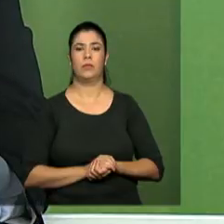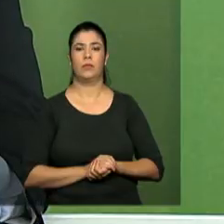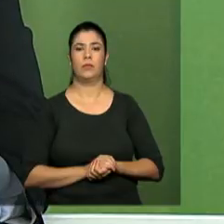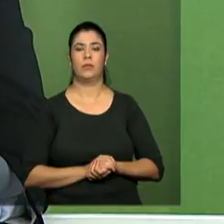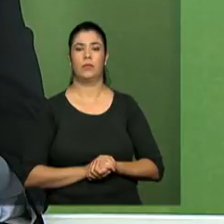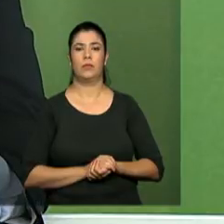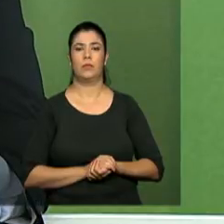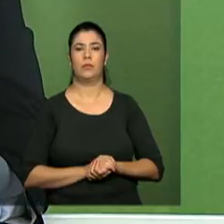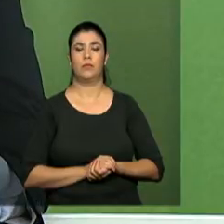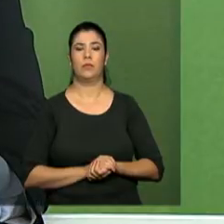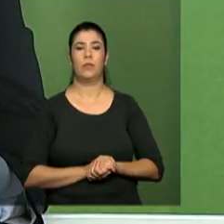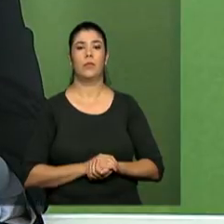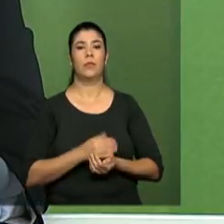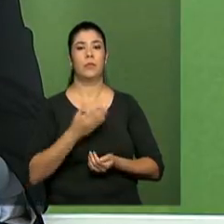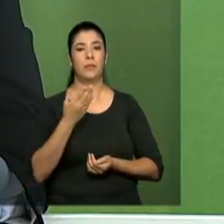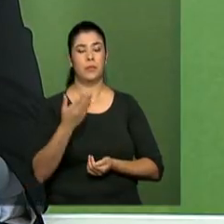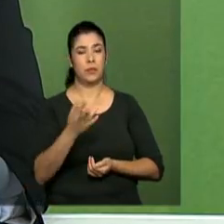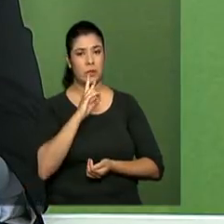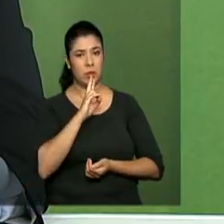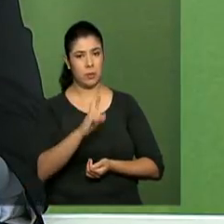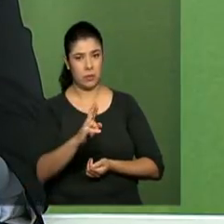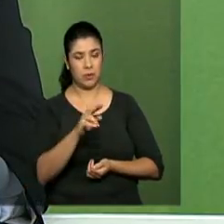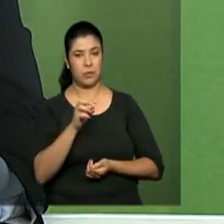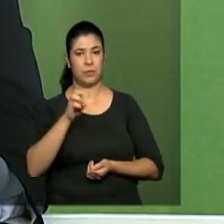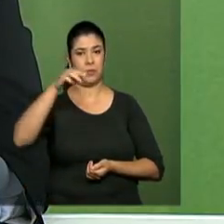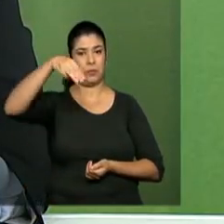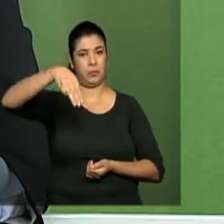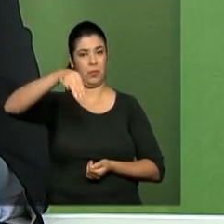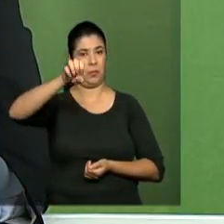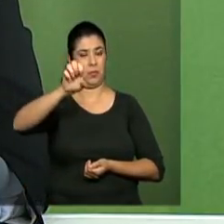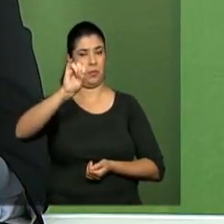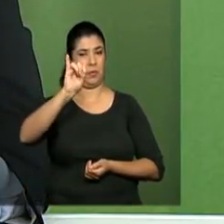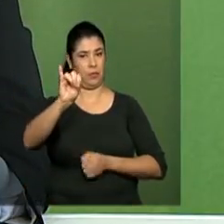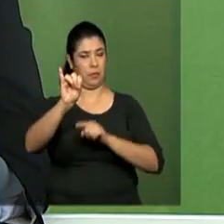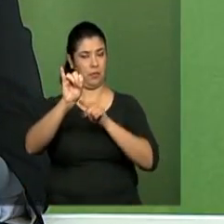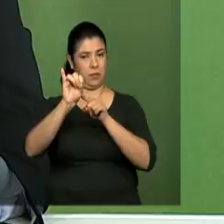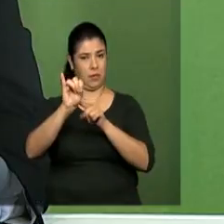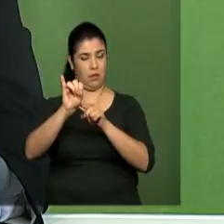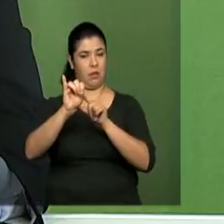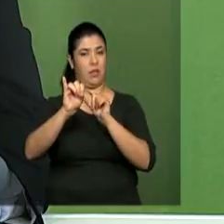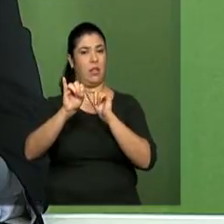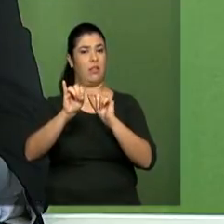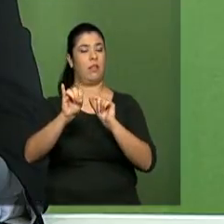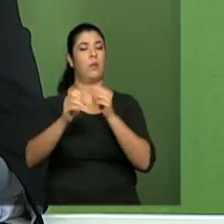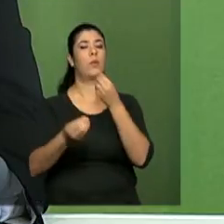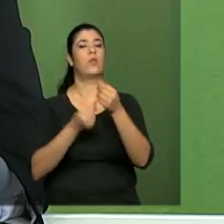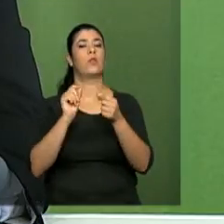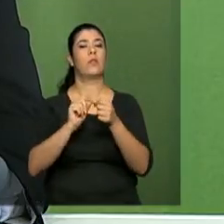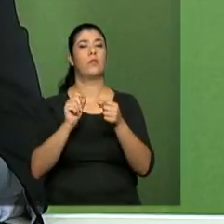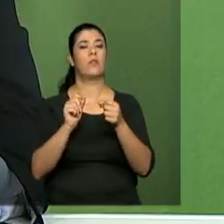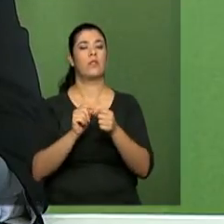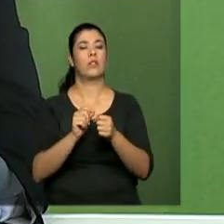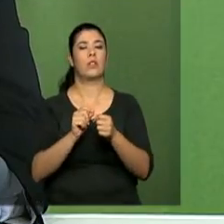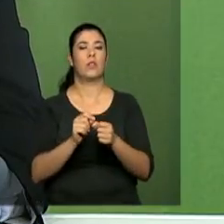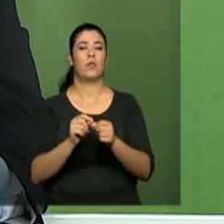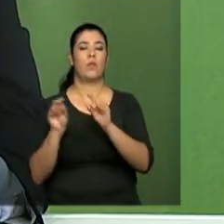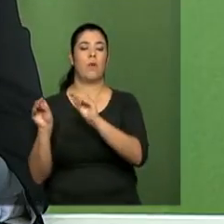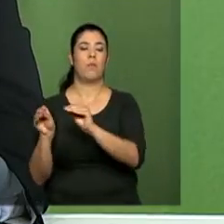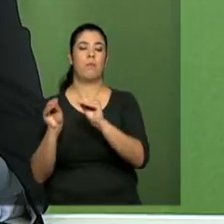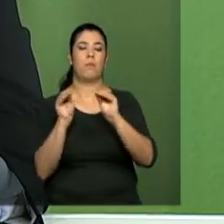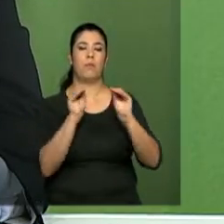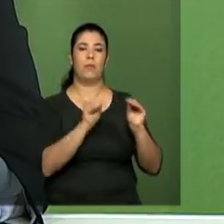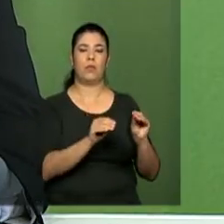não me por enquanto ele vai ficar nós estamos criando um degrau da passagem do meio pro mico tá